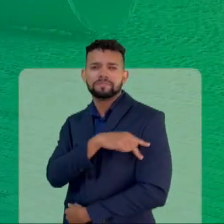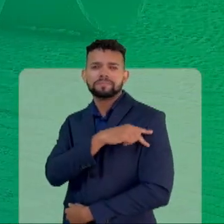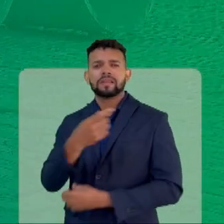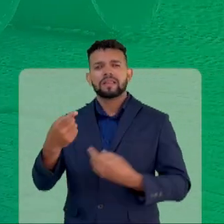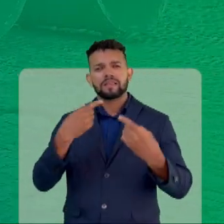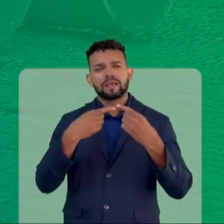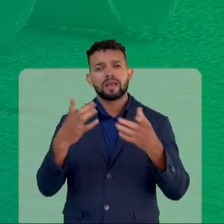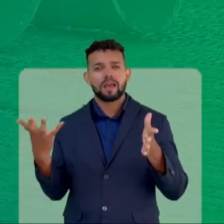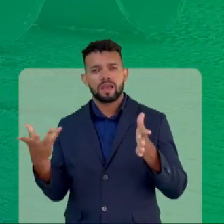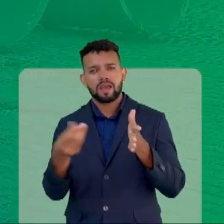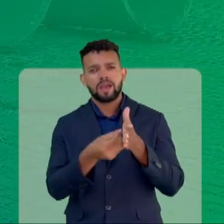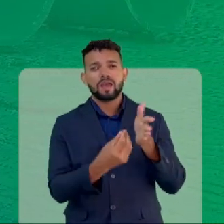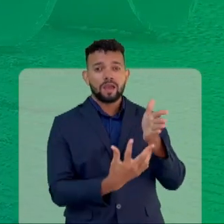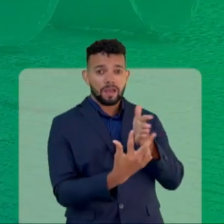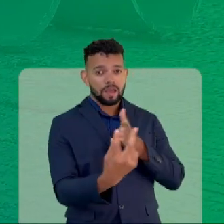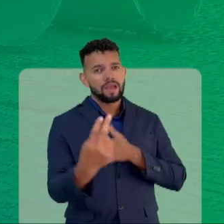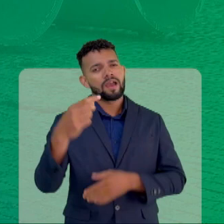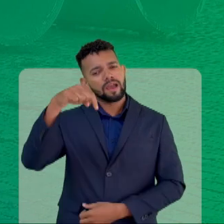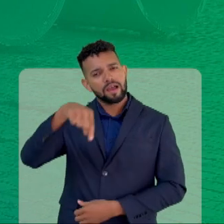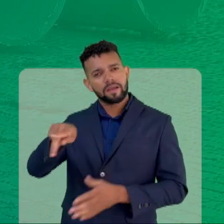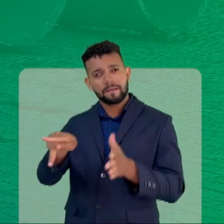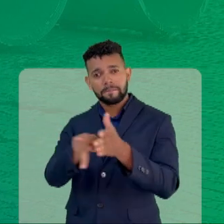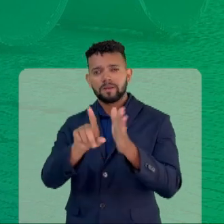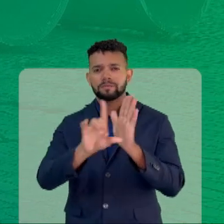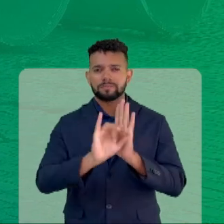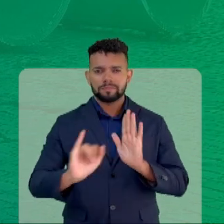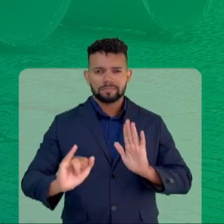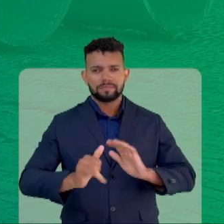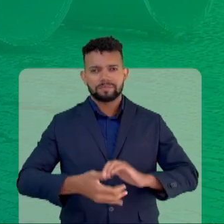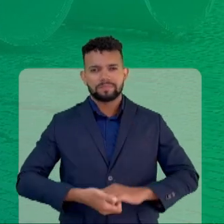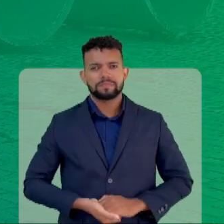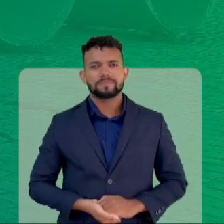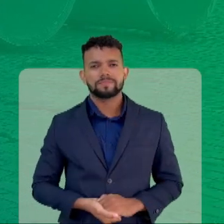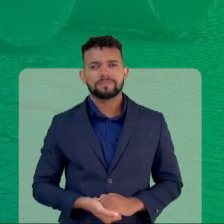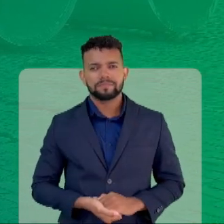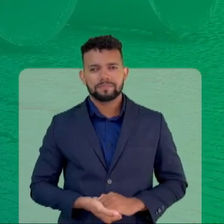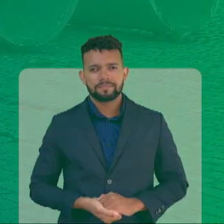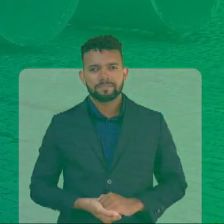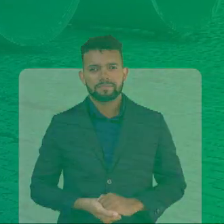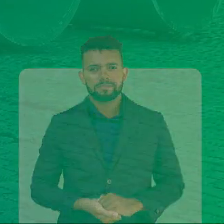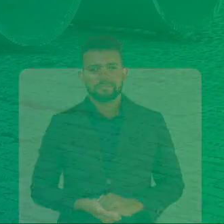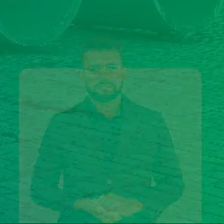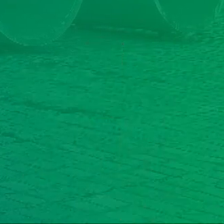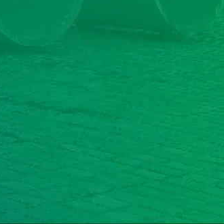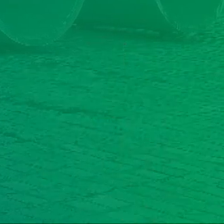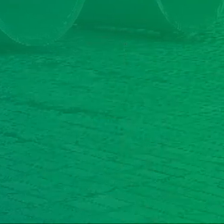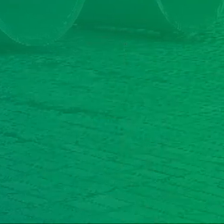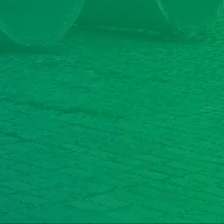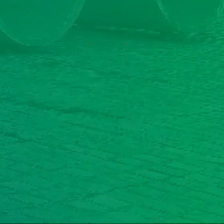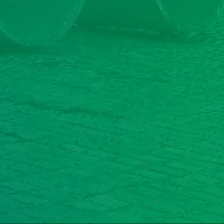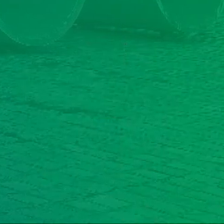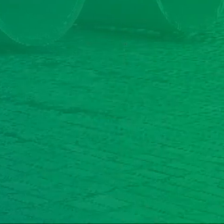Assembleia Legislativa do Piauí. Modernizar. Aqui é lei.